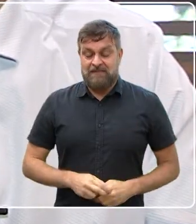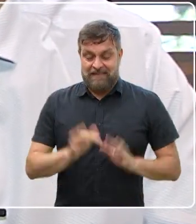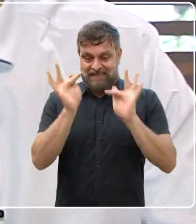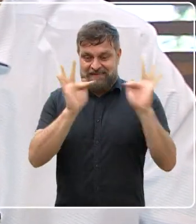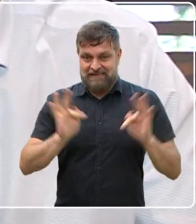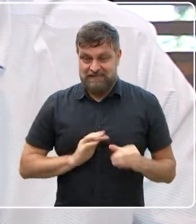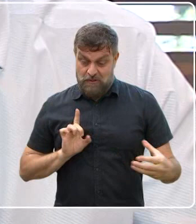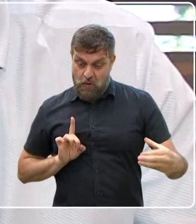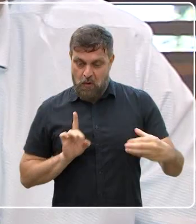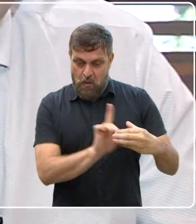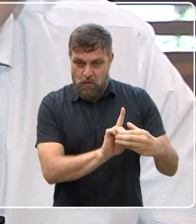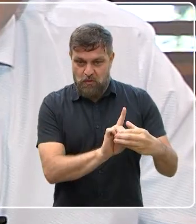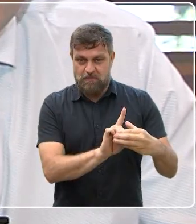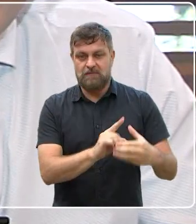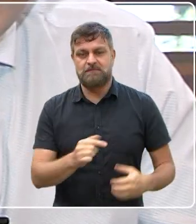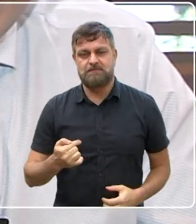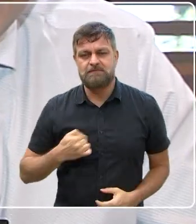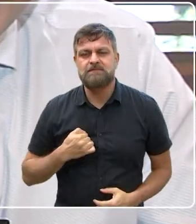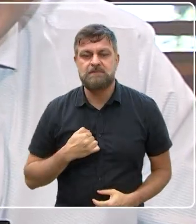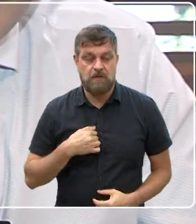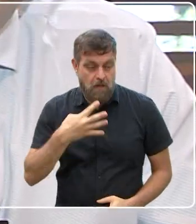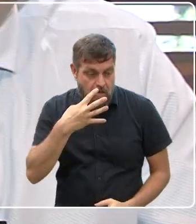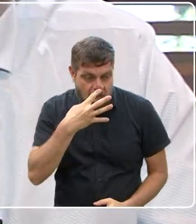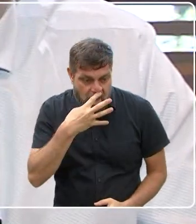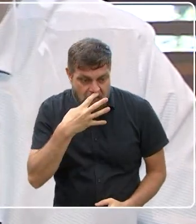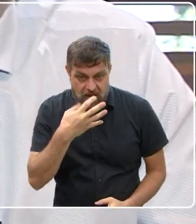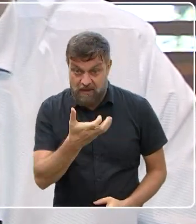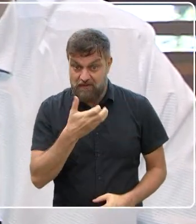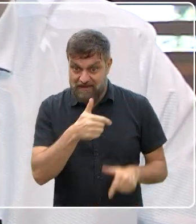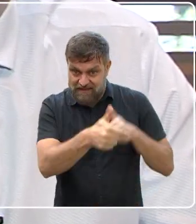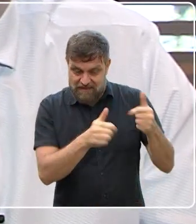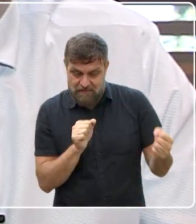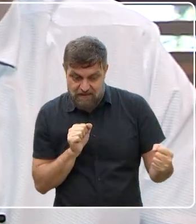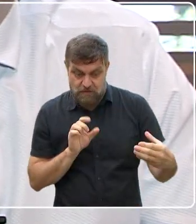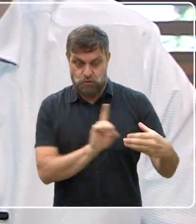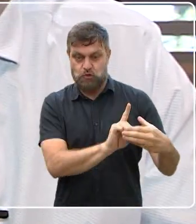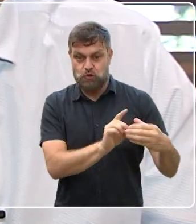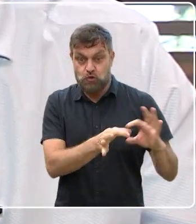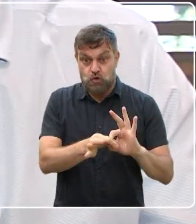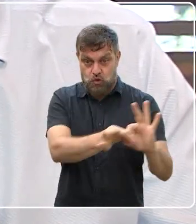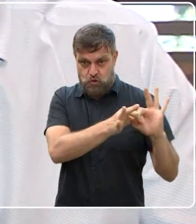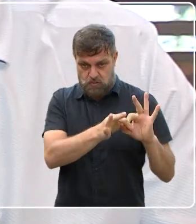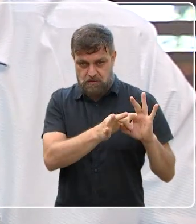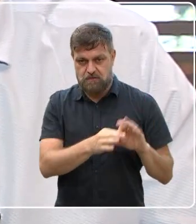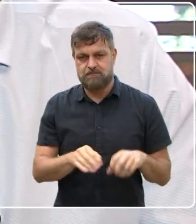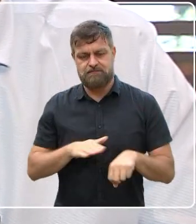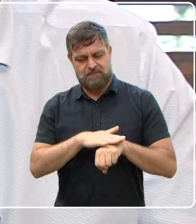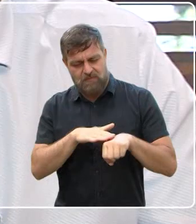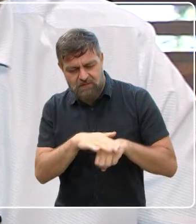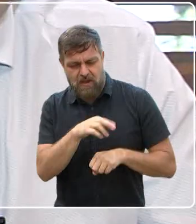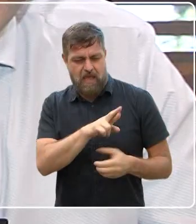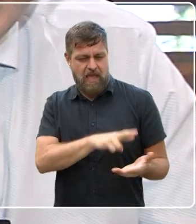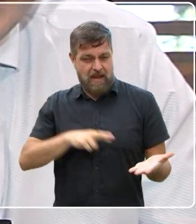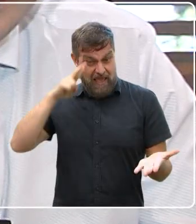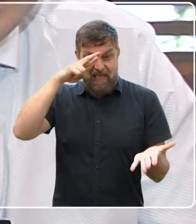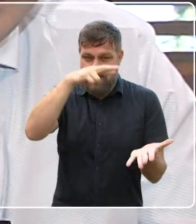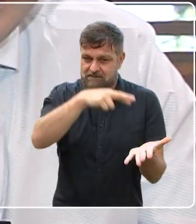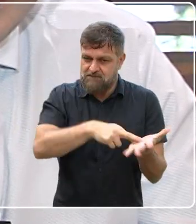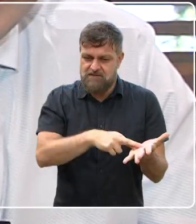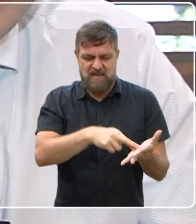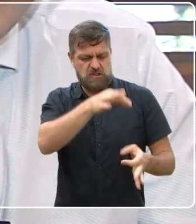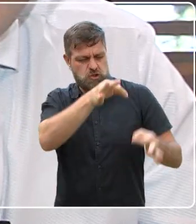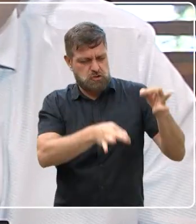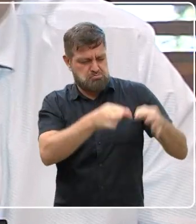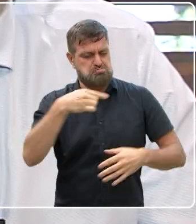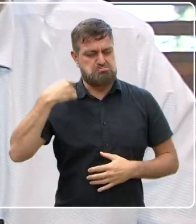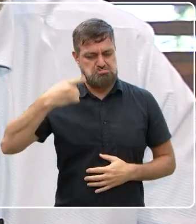daquele grupo, né? Um grupo que eu admirava bastante, por tudo que a gente conversou, por ser a referência jurídica lá na